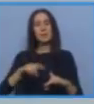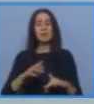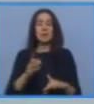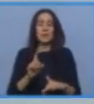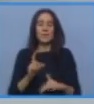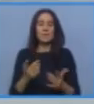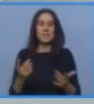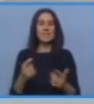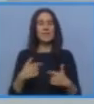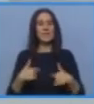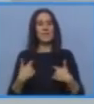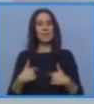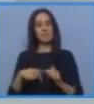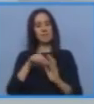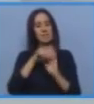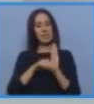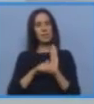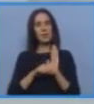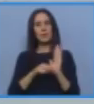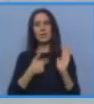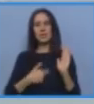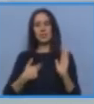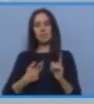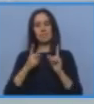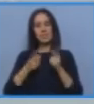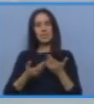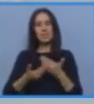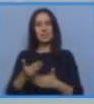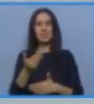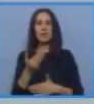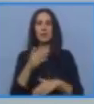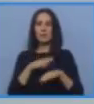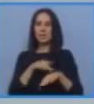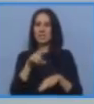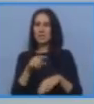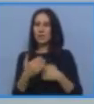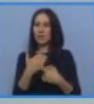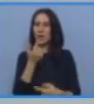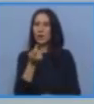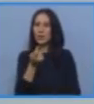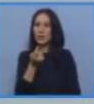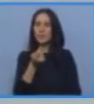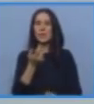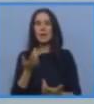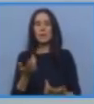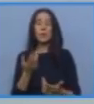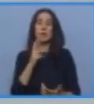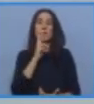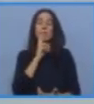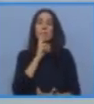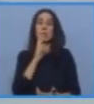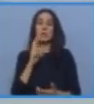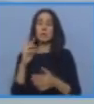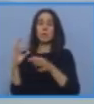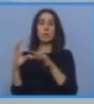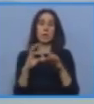mas fazer os seus próprios sacramentos de iniciação cristã, um bocadinho devido a isso. Agora, a Fátima está